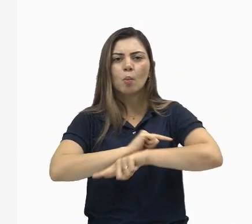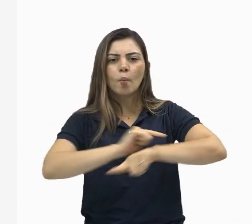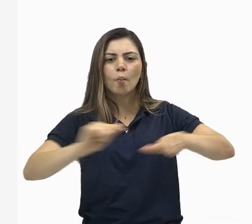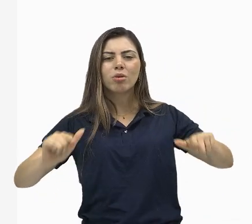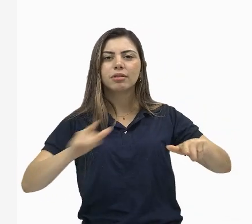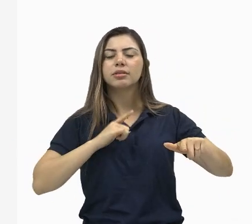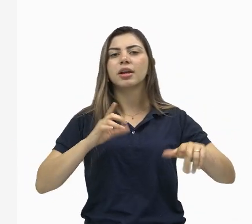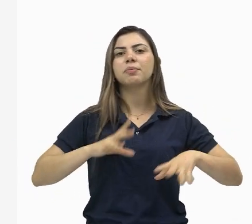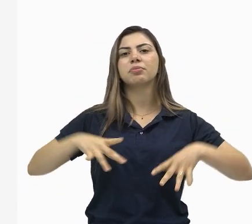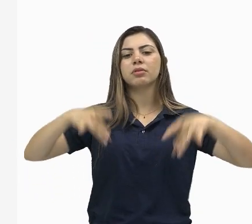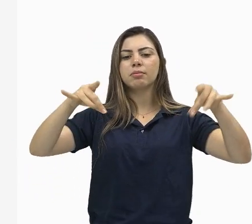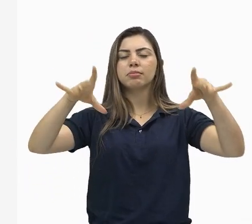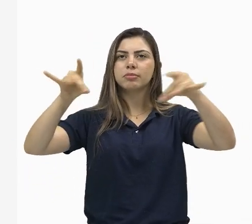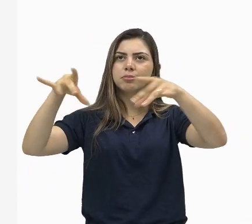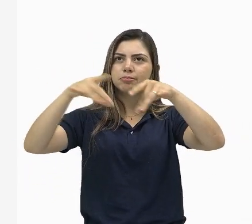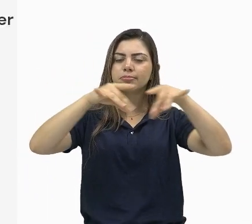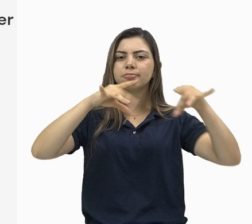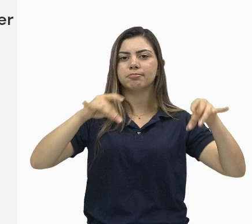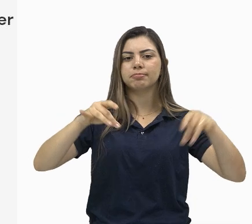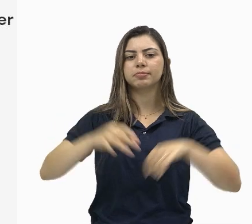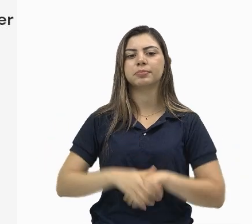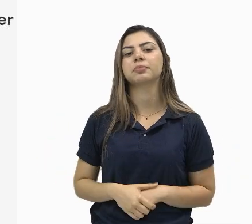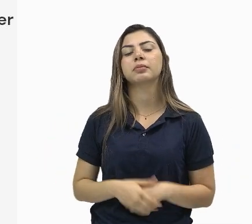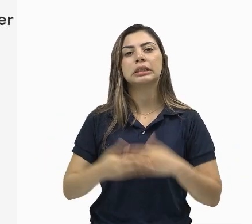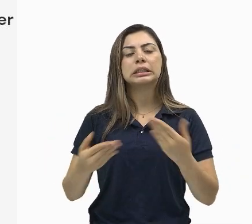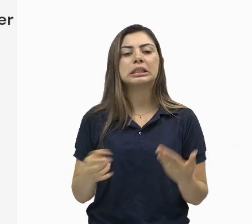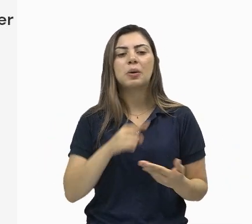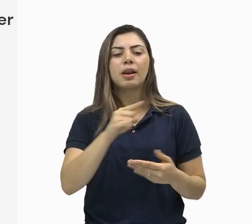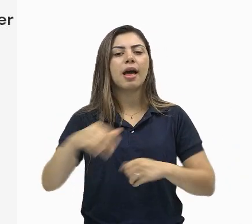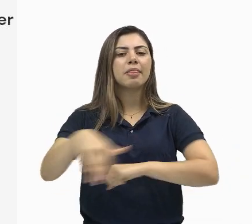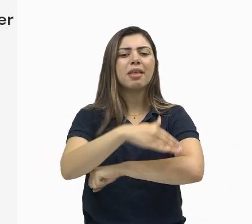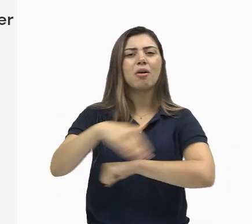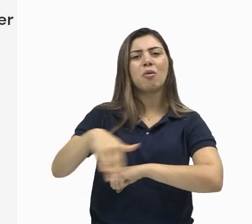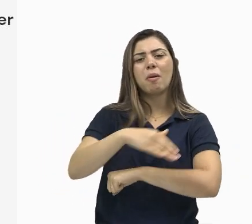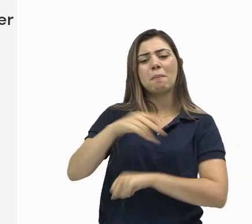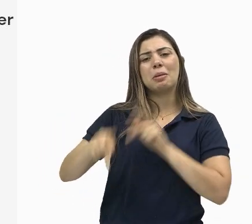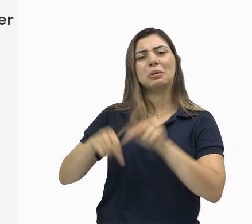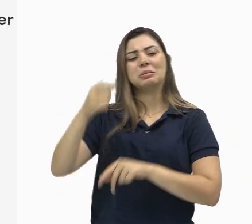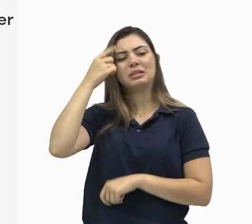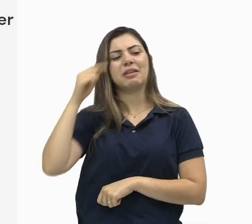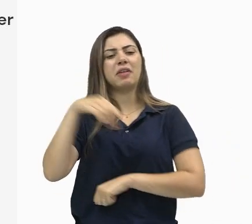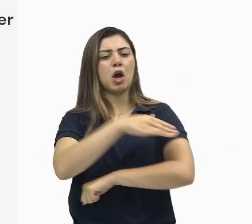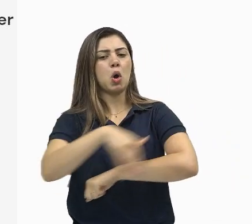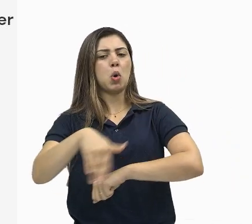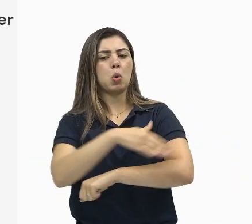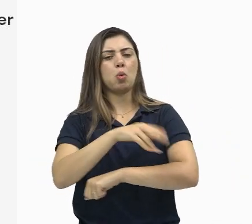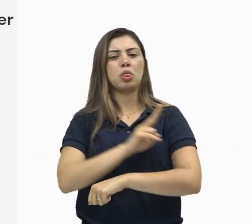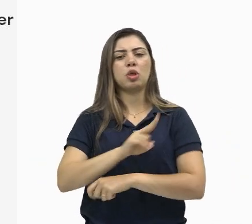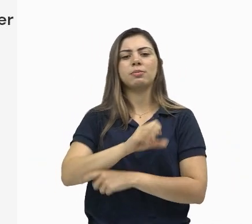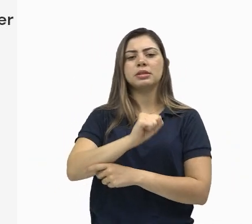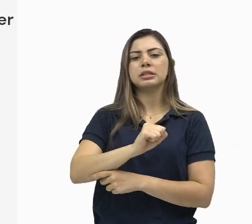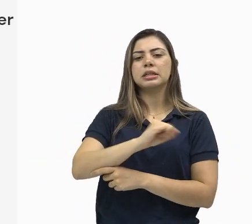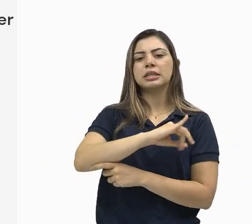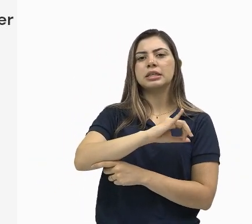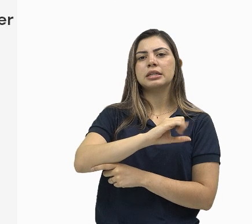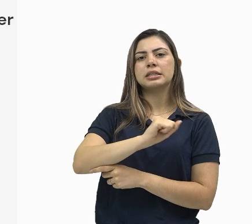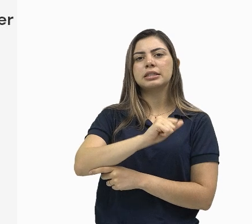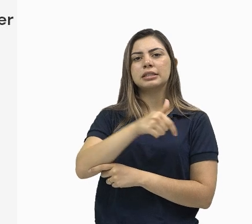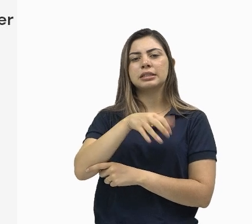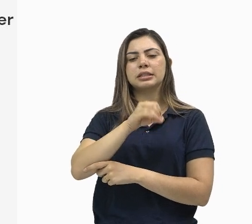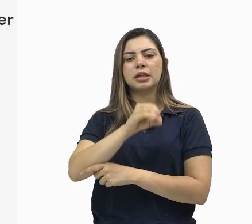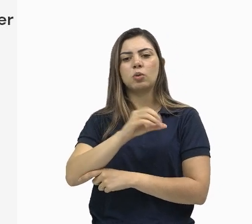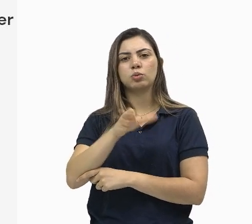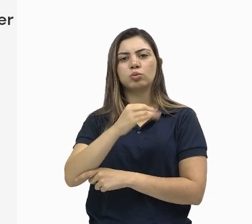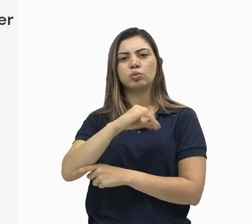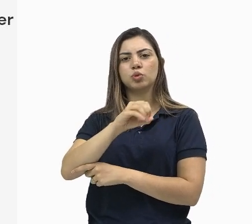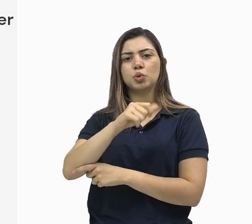lençóis secando em taquaras. Daquela rua que o povo chamava de Rua São João, entre as 20 ruas São João